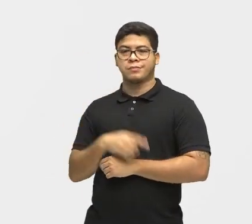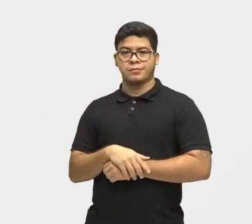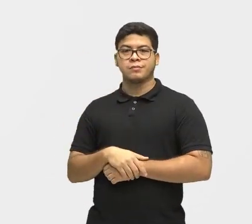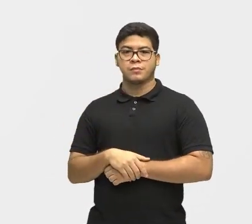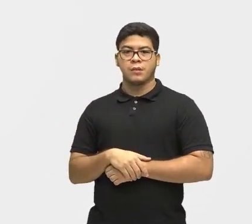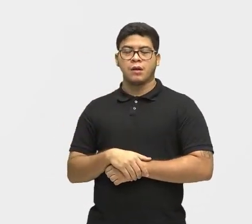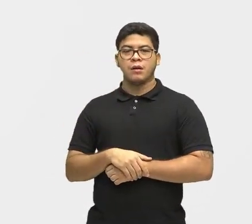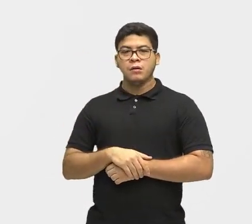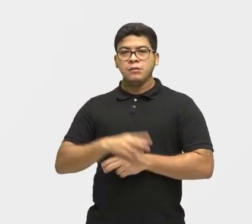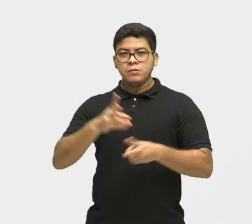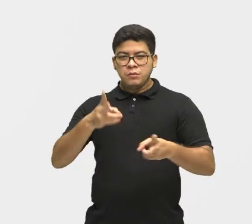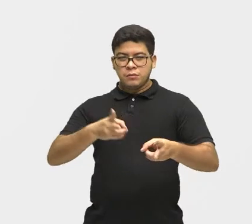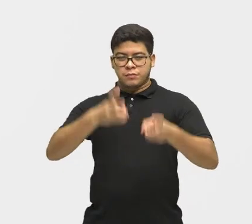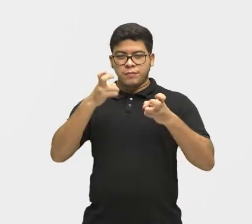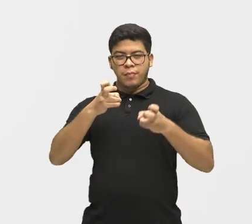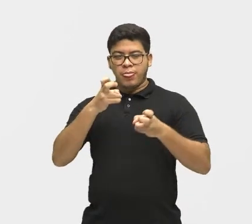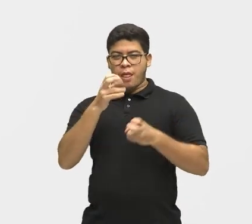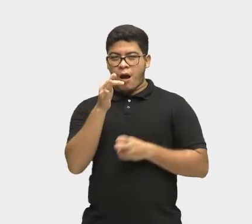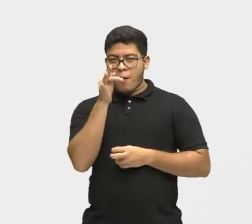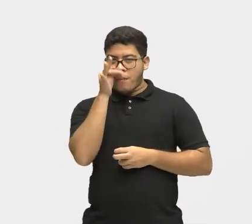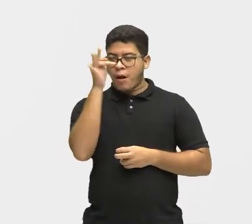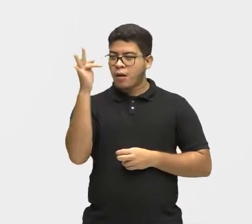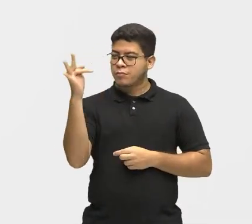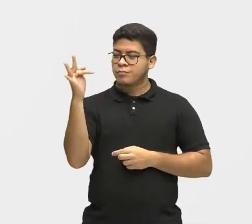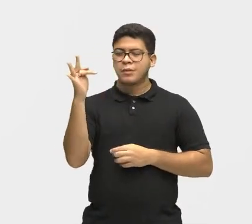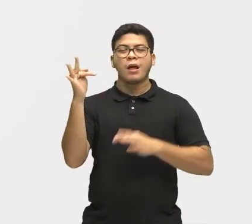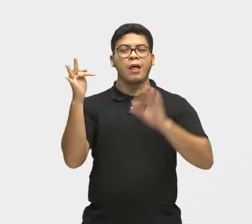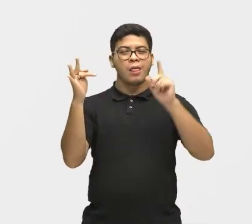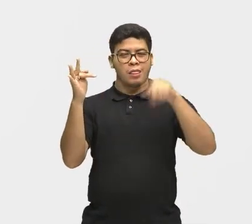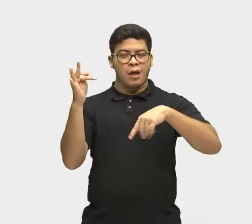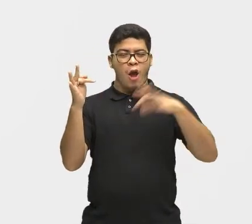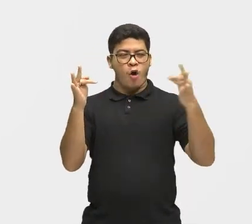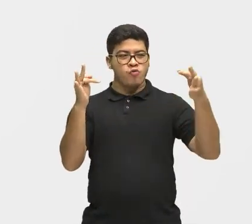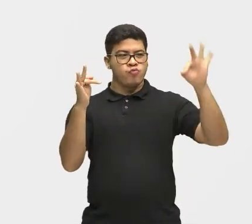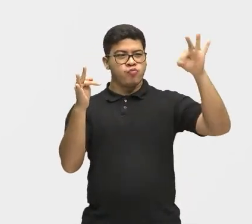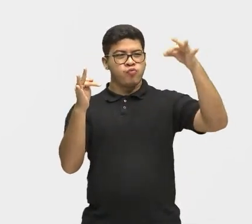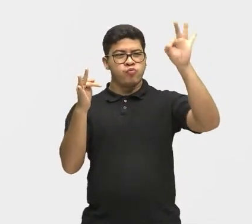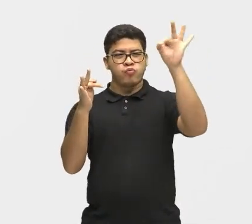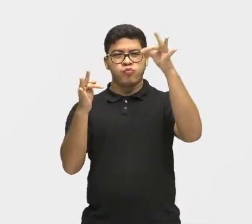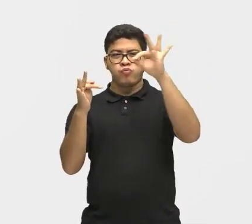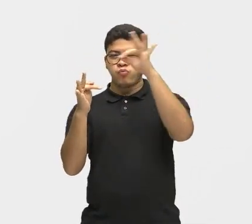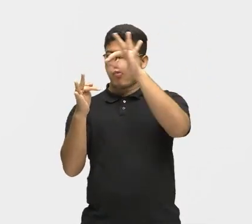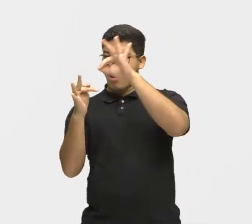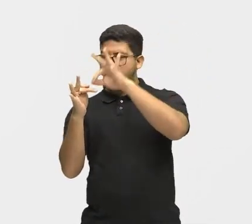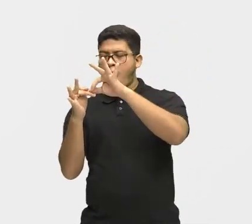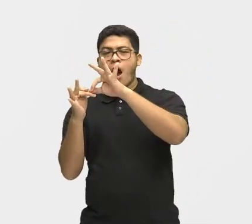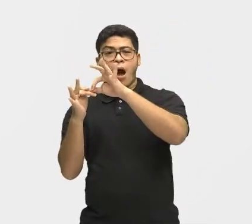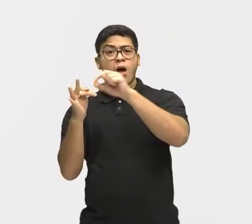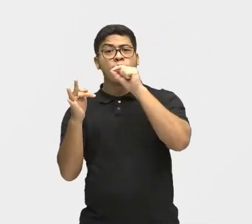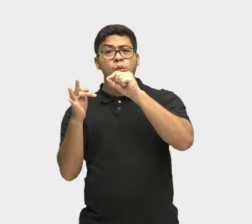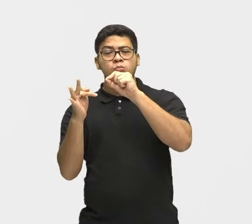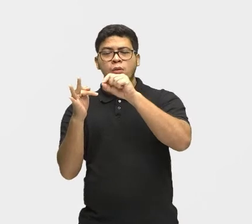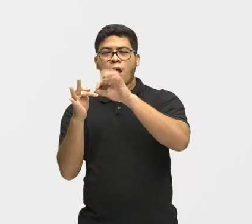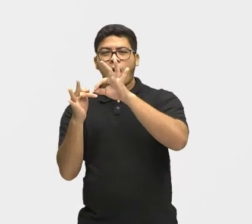aí insetos, observe até na imagem aí, a gente tem alguns insetos, abelhas, que são super importantes. Quando elas entram